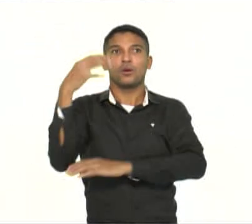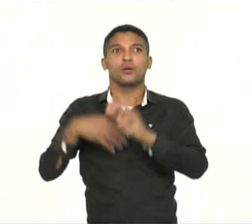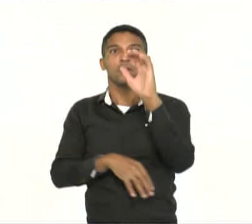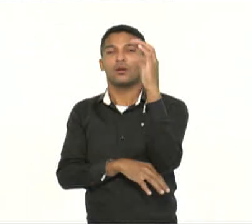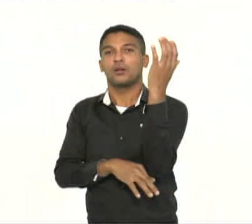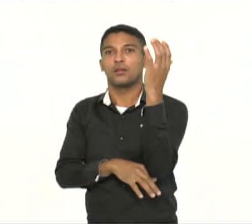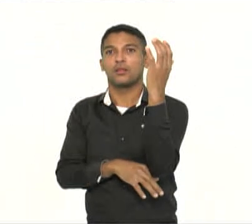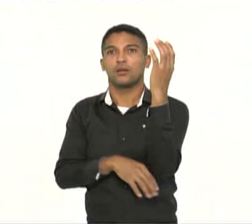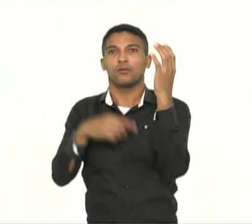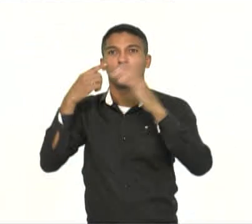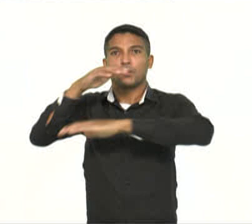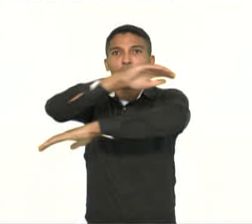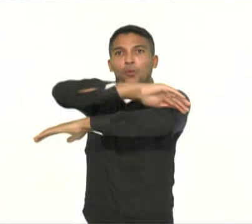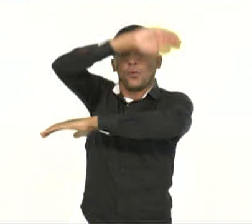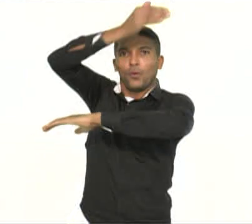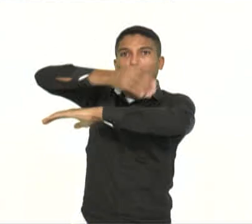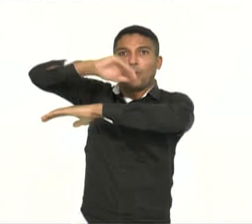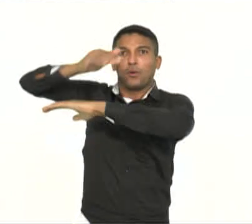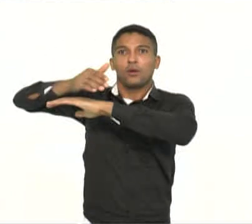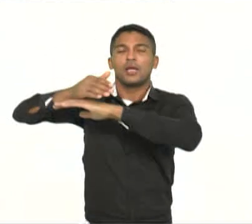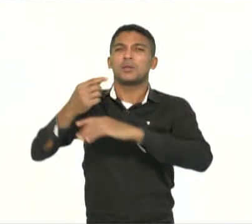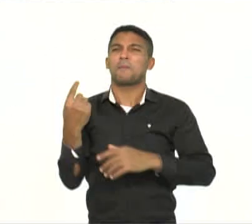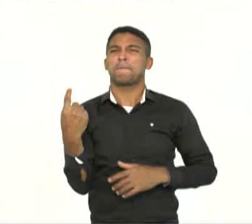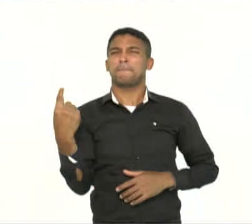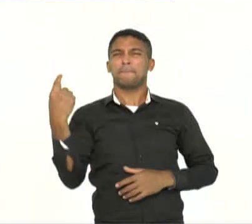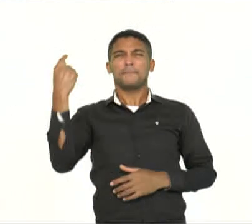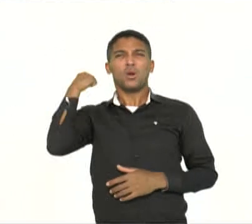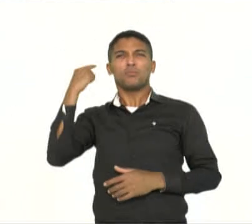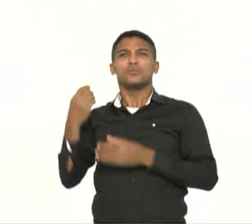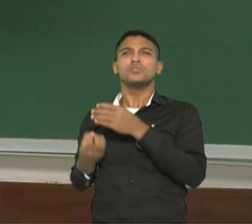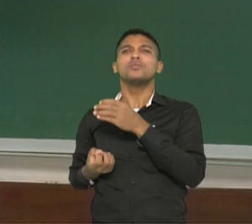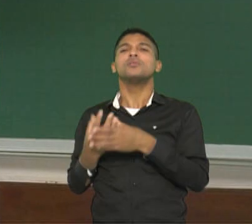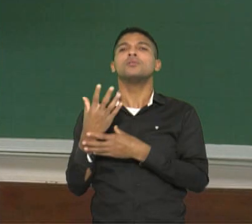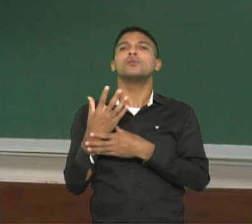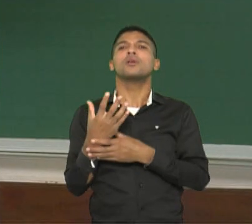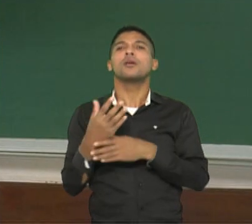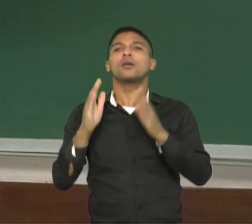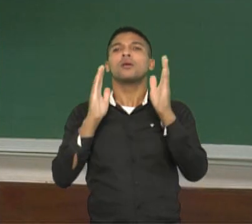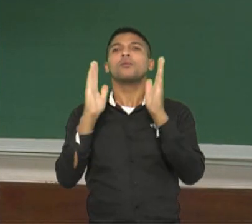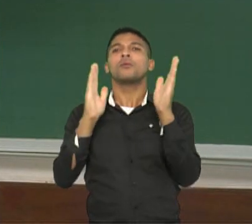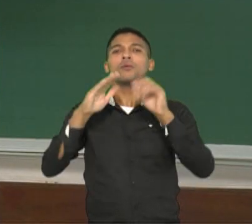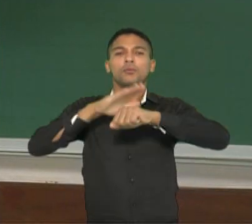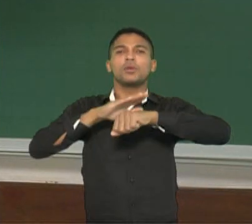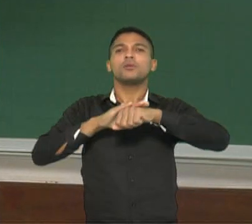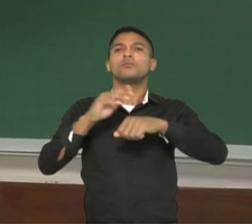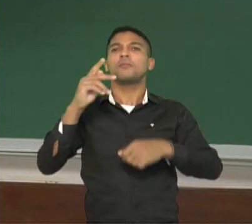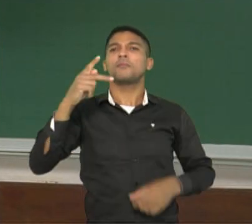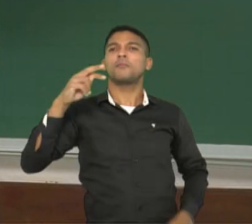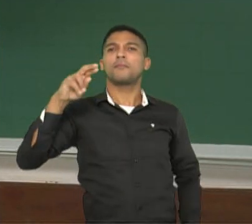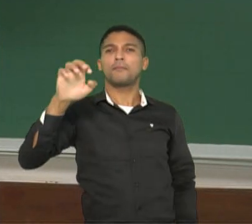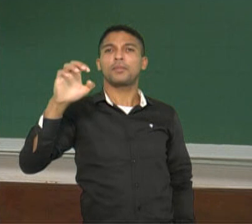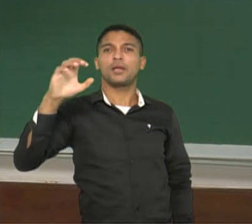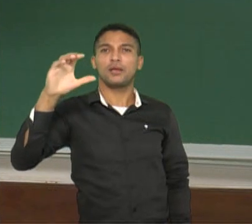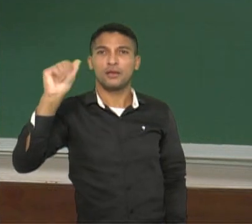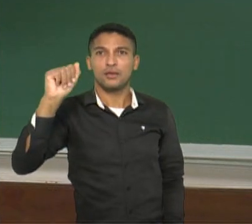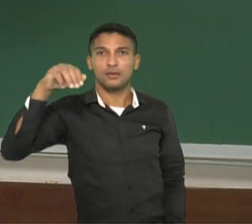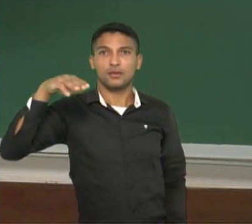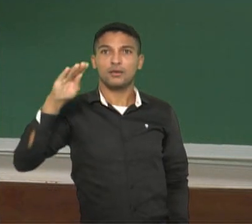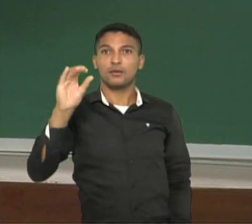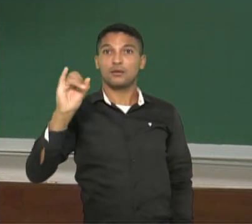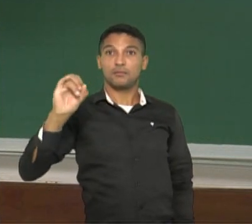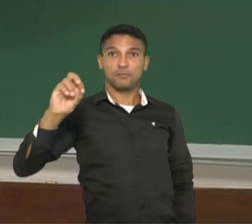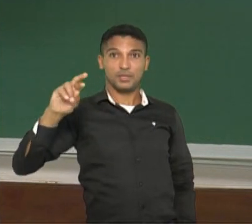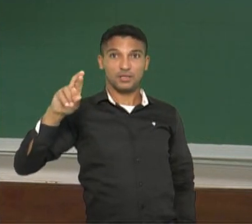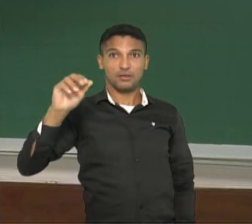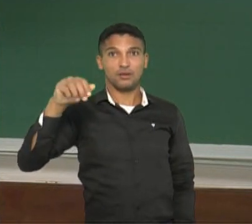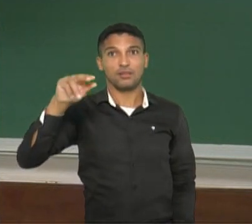destaque que eles se formaram no período da era pré-cambriana. Então, lembrando das eras geológicas, a era pré-cambriana sendo